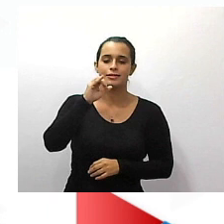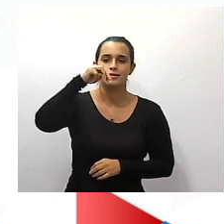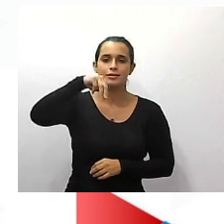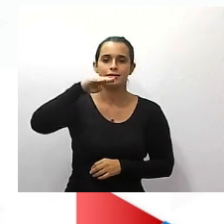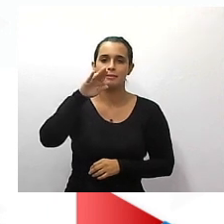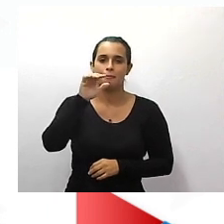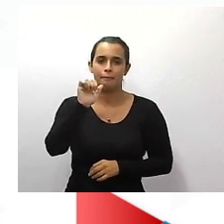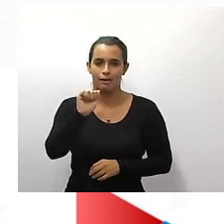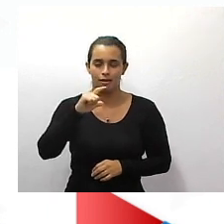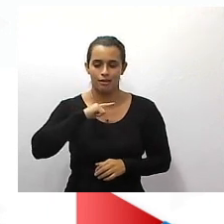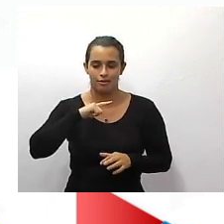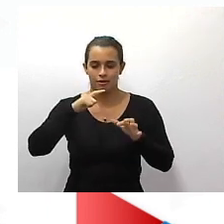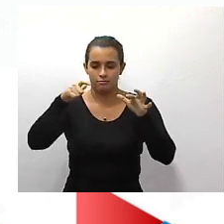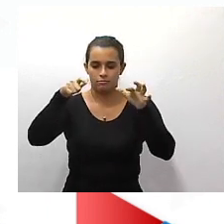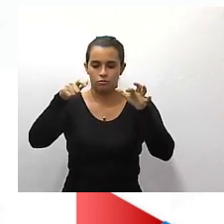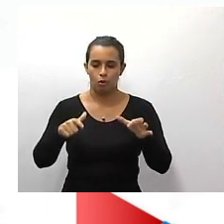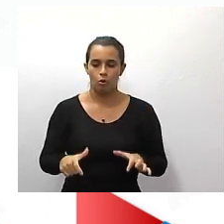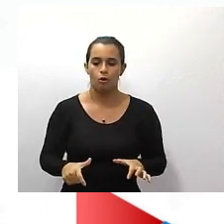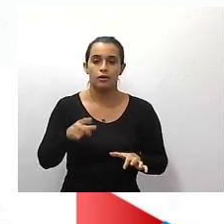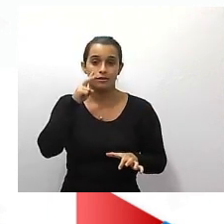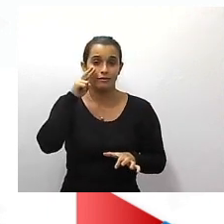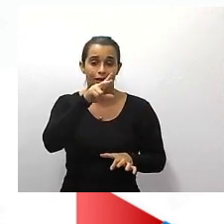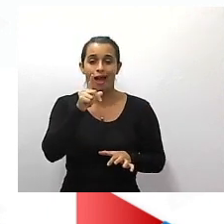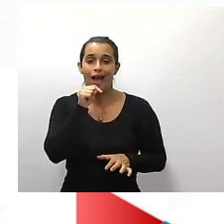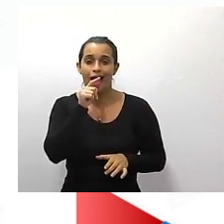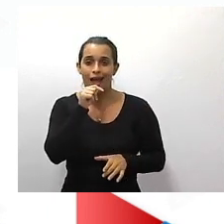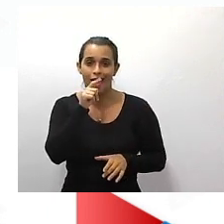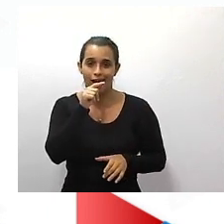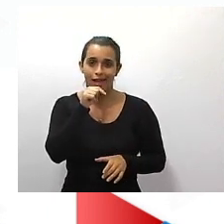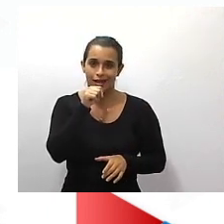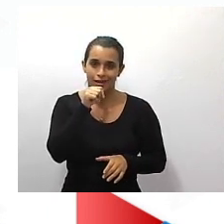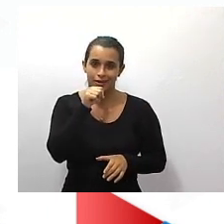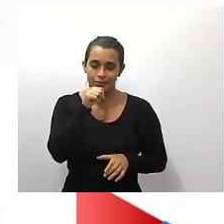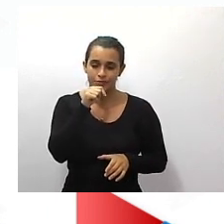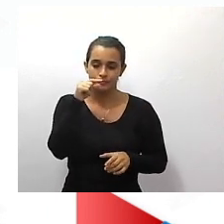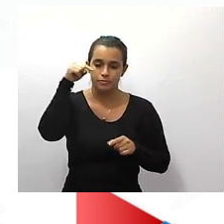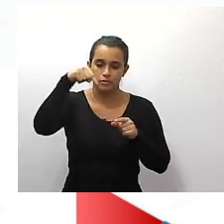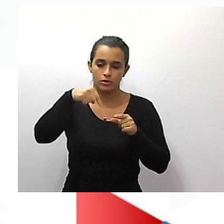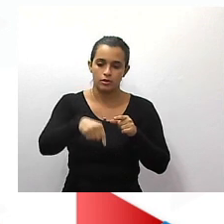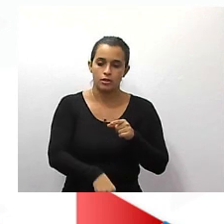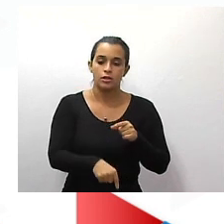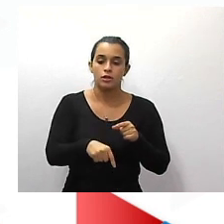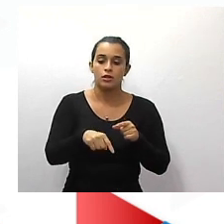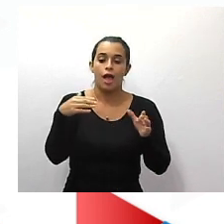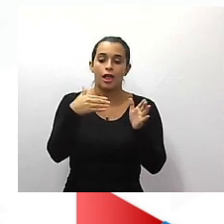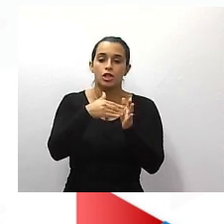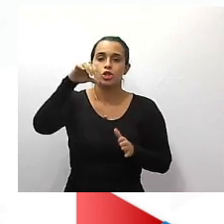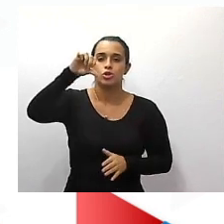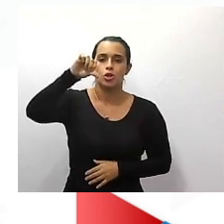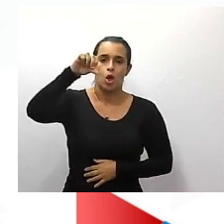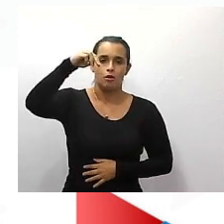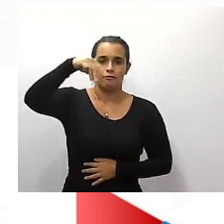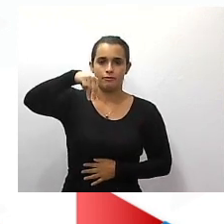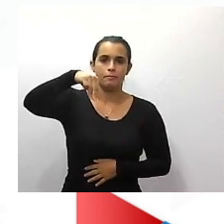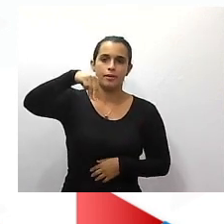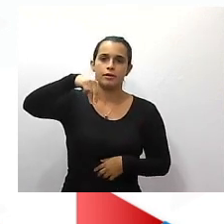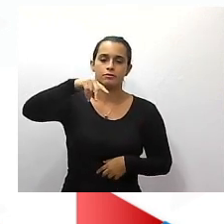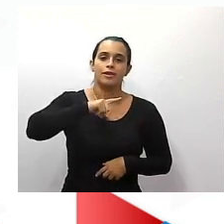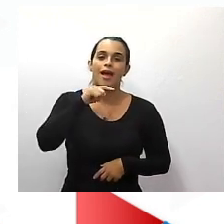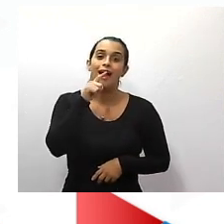principal. Os seus múltiplos, submúltiplos vão estar nessa ordem. Do menor para o maior eu divido,